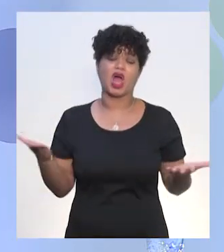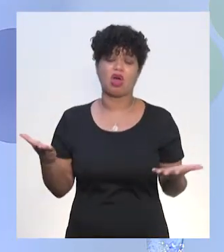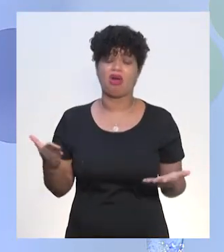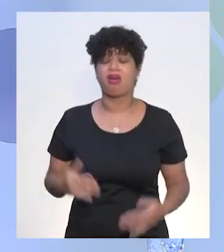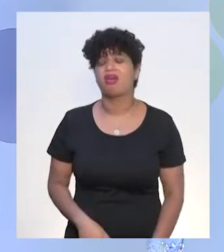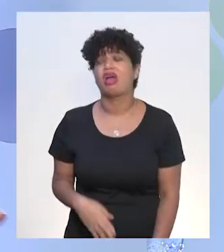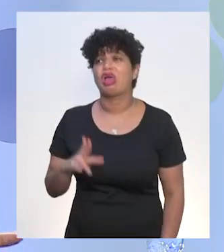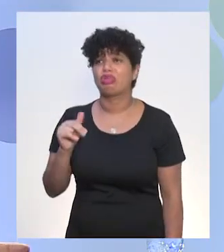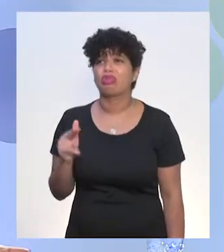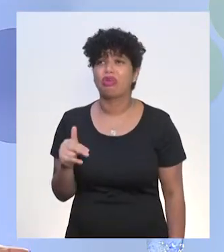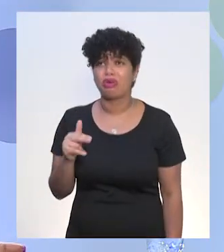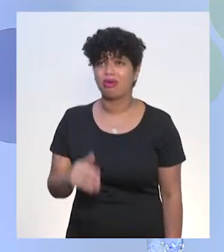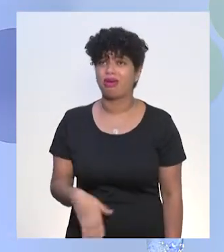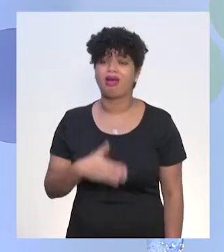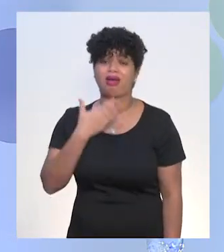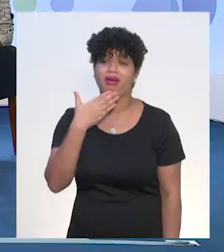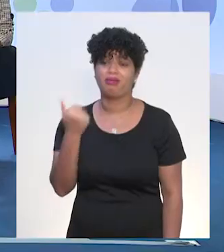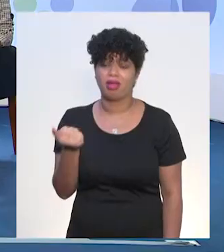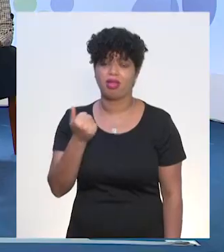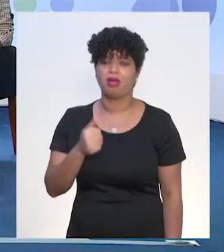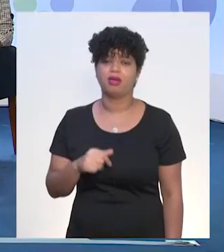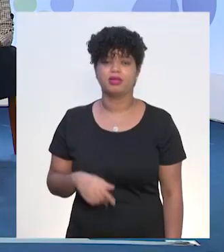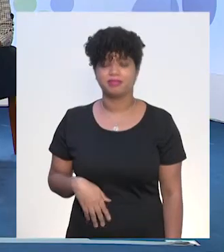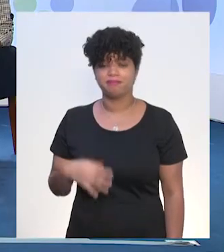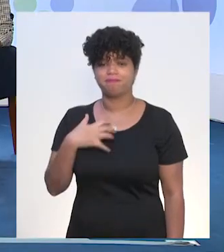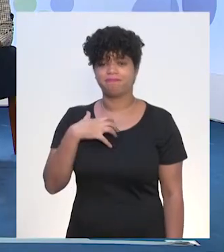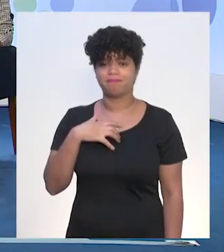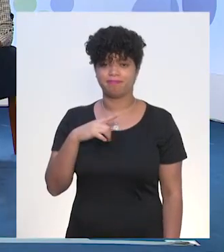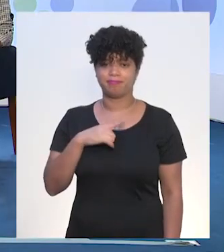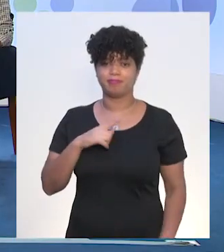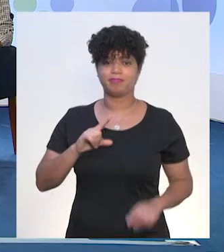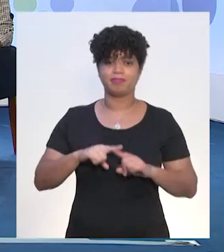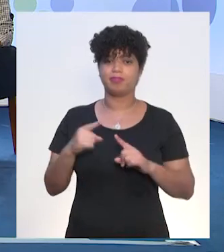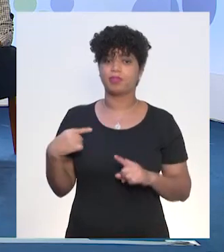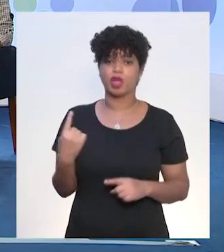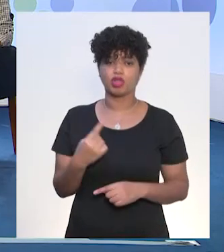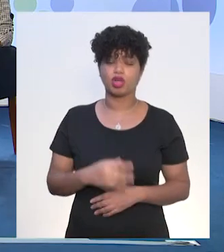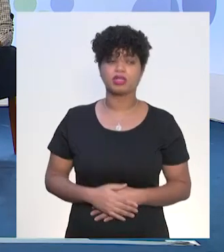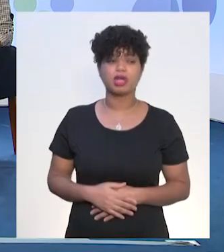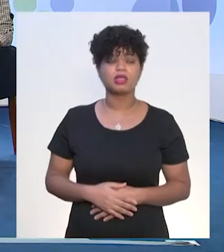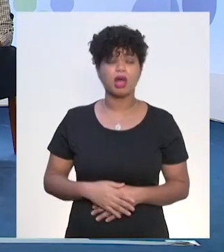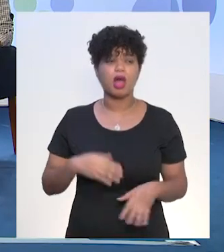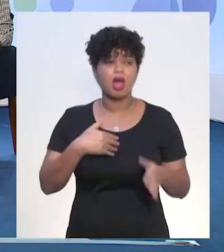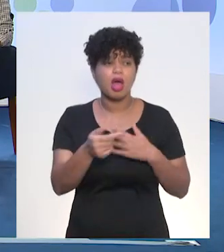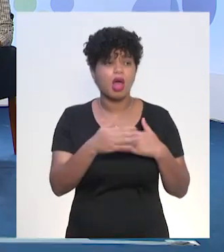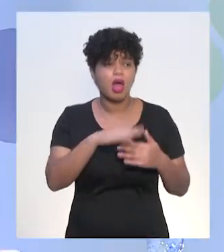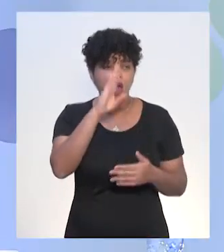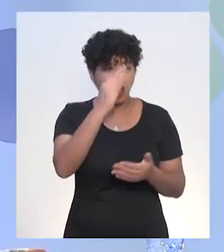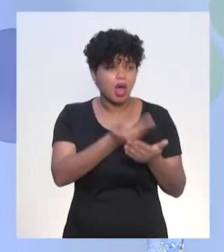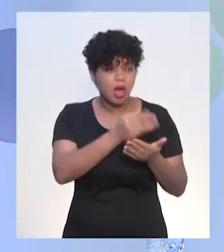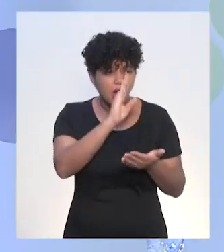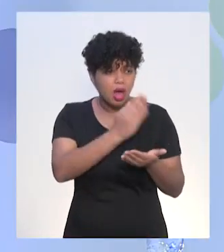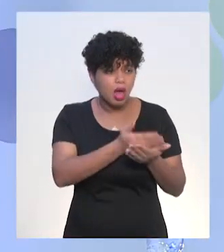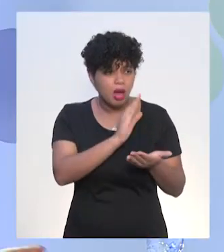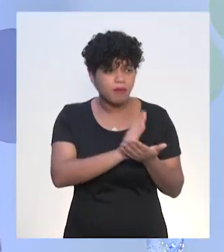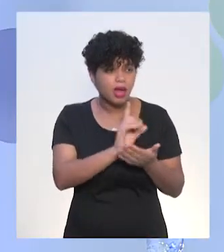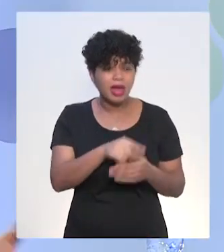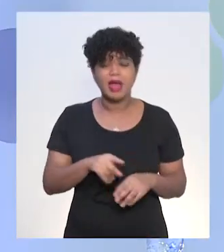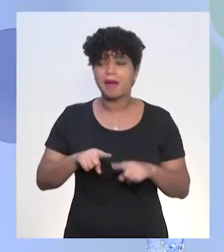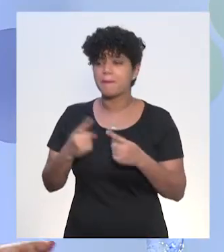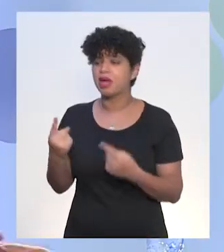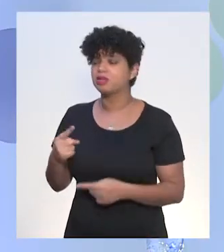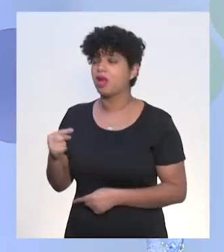não dá para pensar nessa sensação então a gente não pode ser nem Geno e também não pode ser uma pessoa